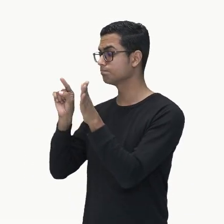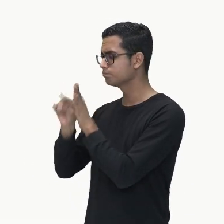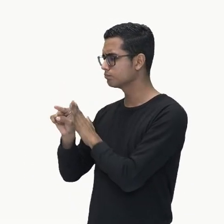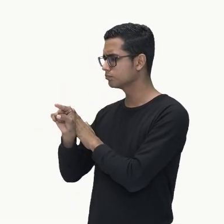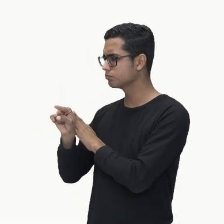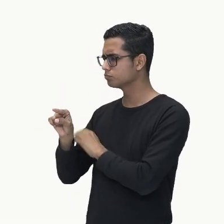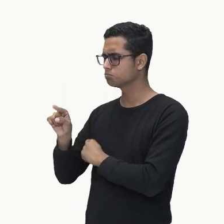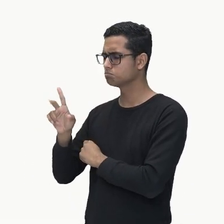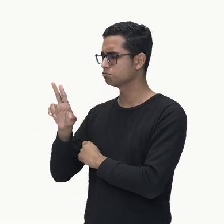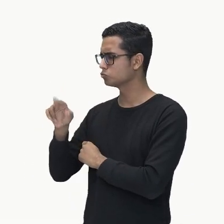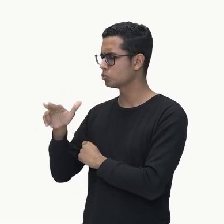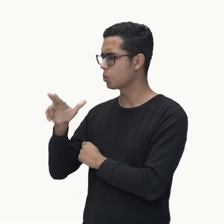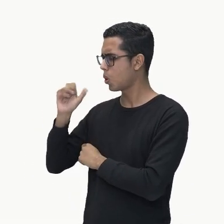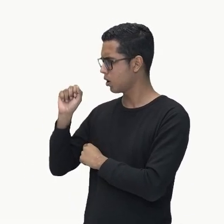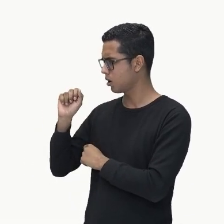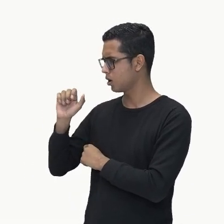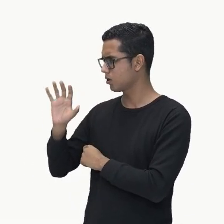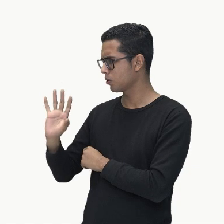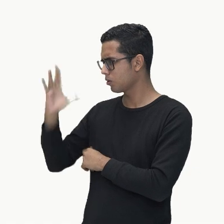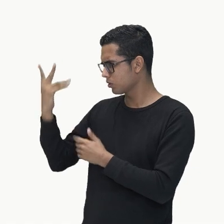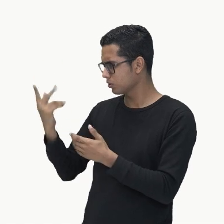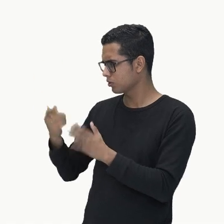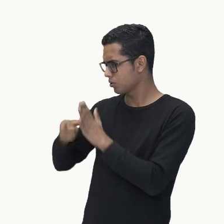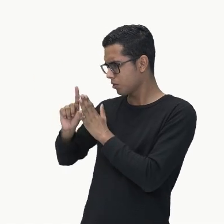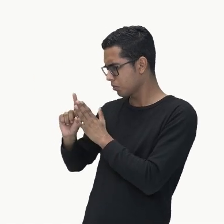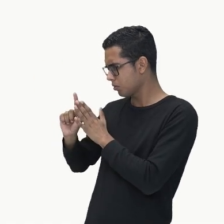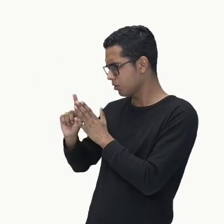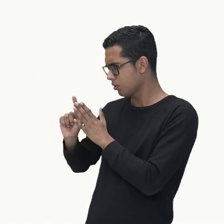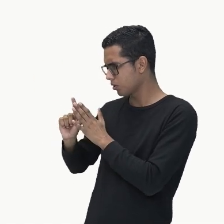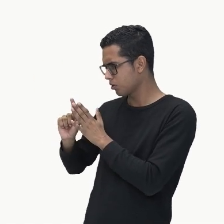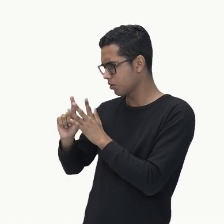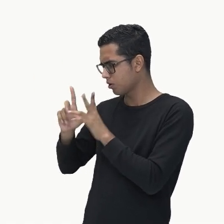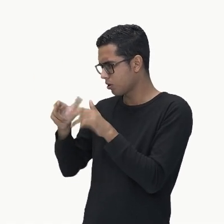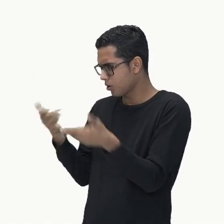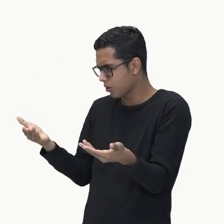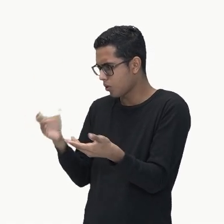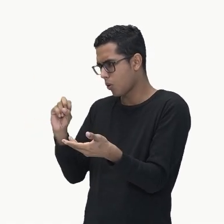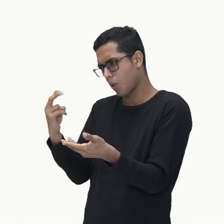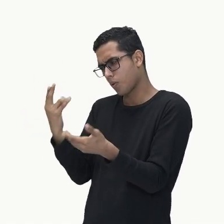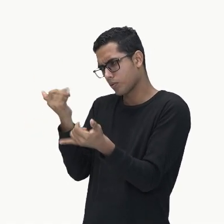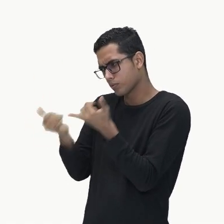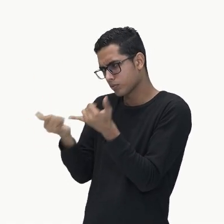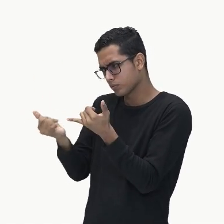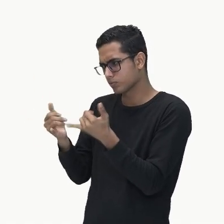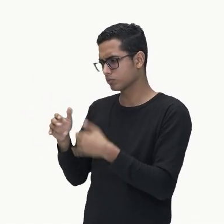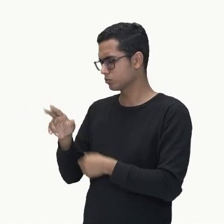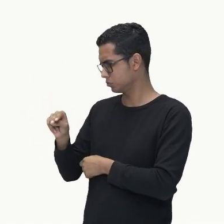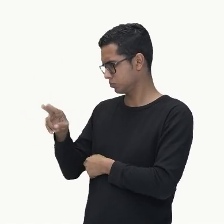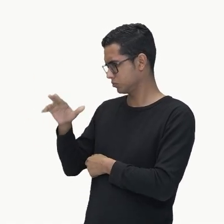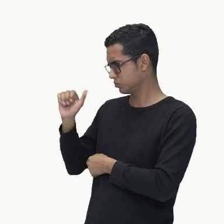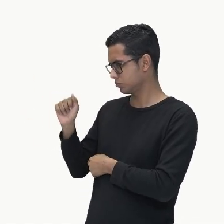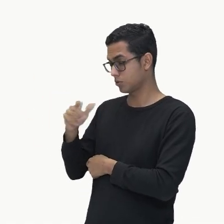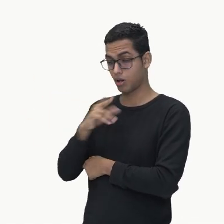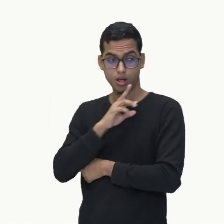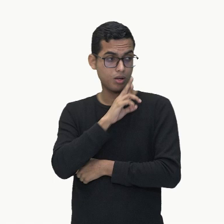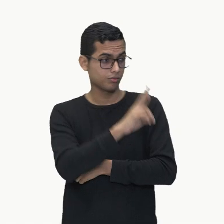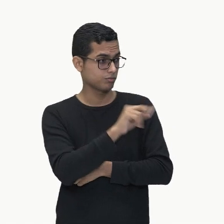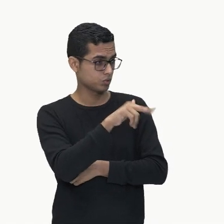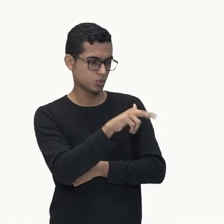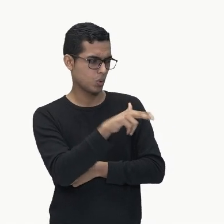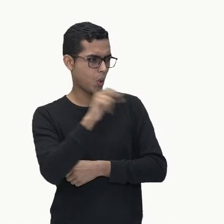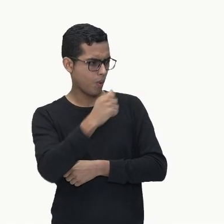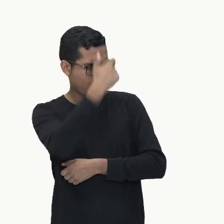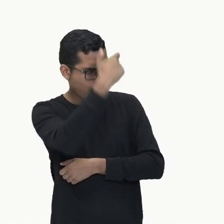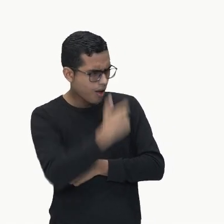tinha acontecido antes, quero dizer, o mesmo de agora ou parecido? Nunca, senhor doutor. Eu